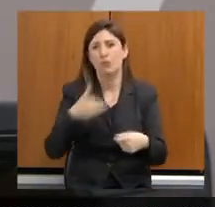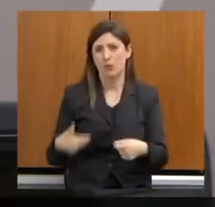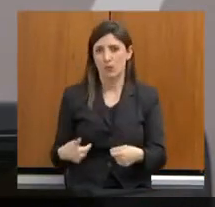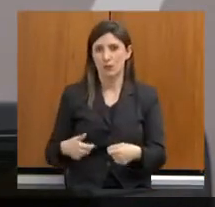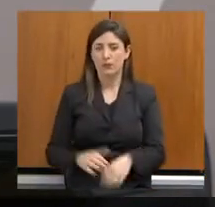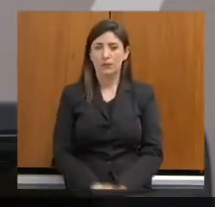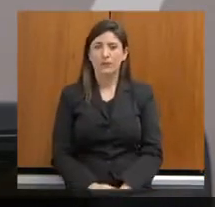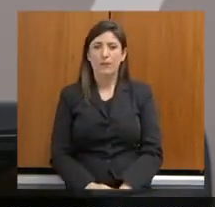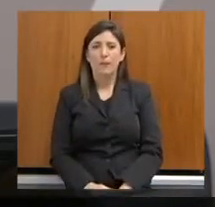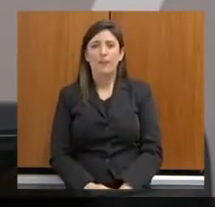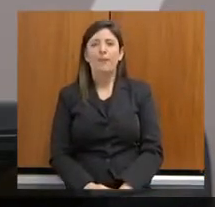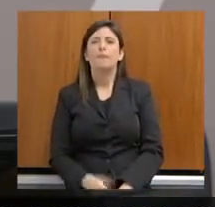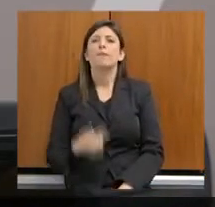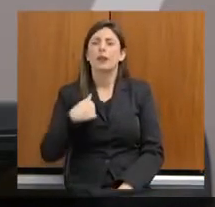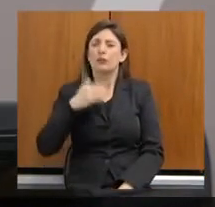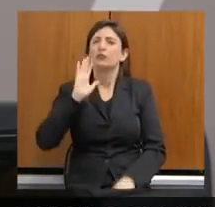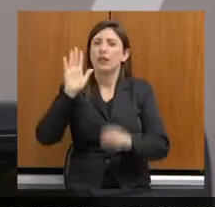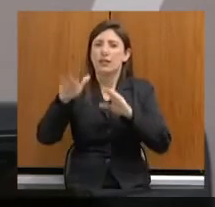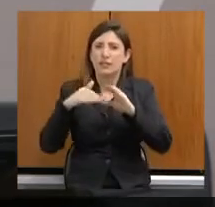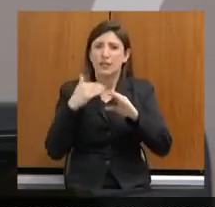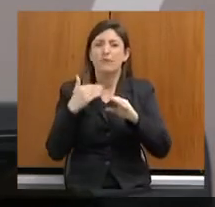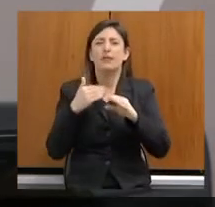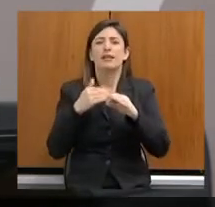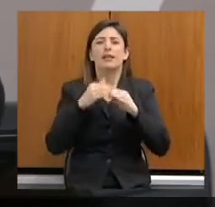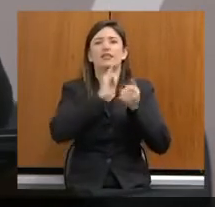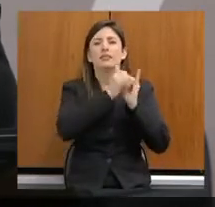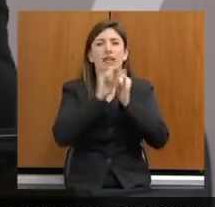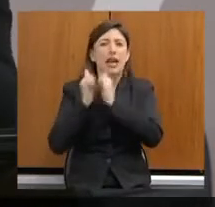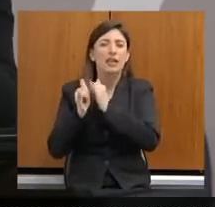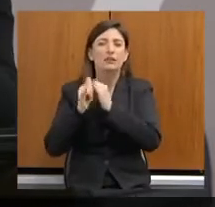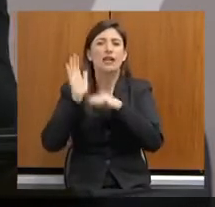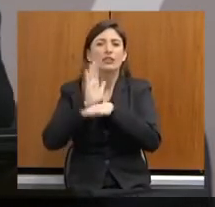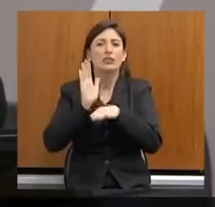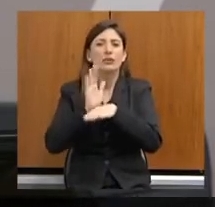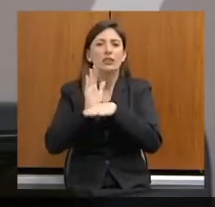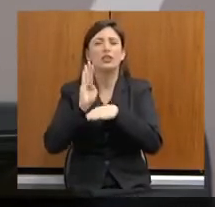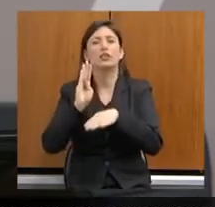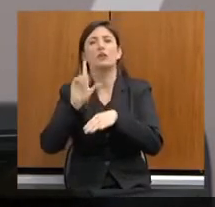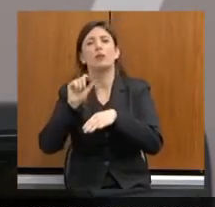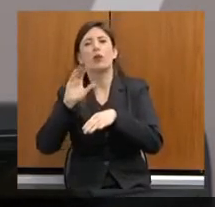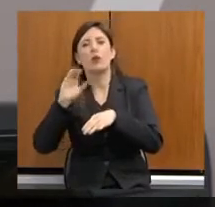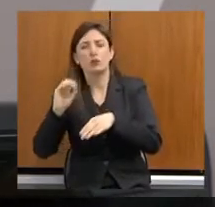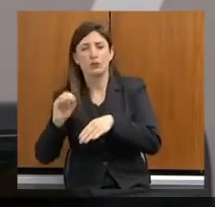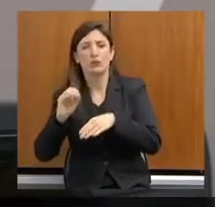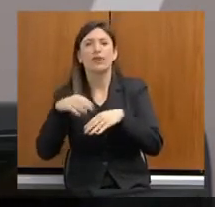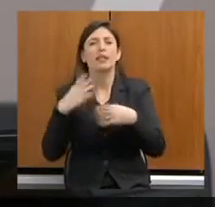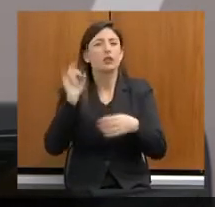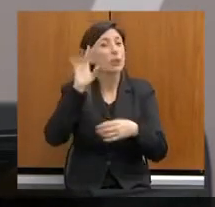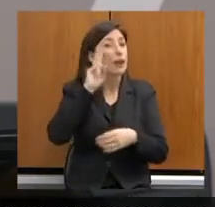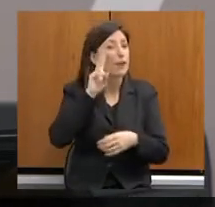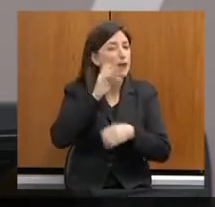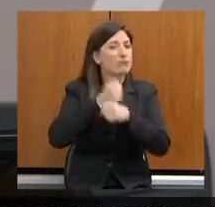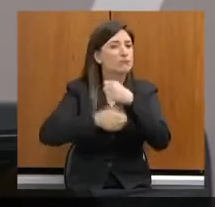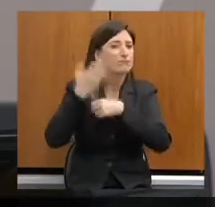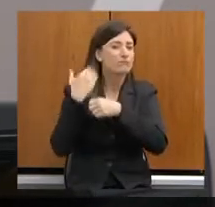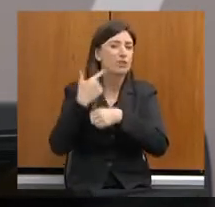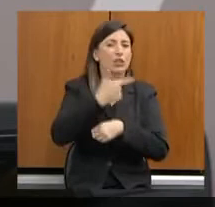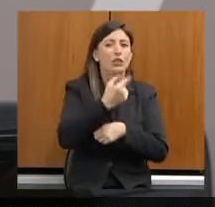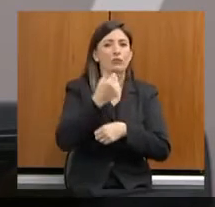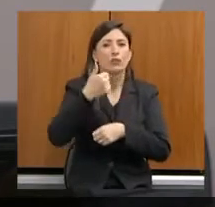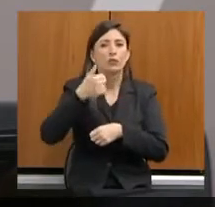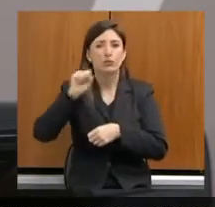recebi aqui os dados da nossa assessoria de bloco É nos Lembrando que só em 2018 a Cerda